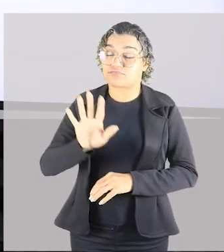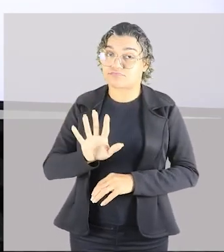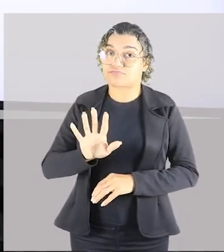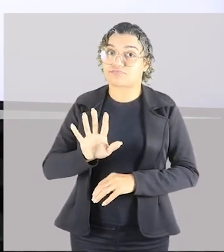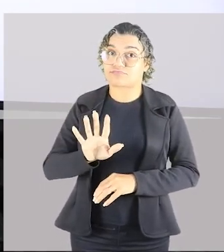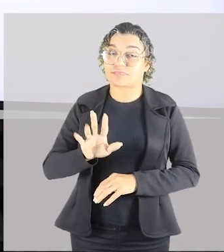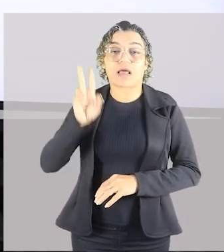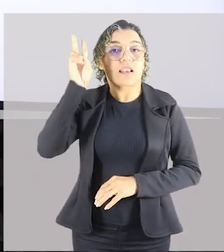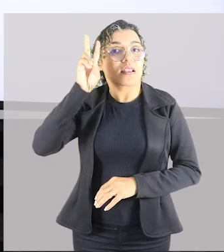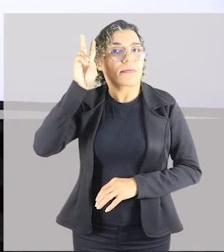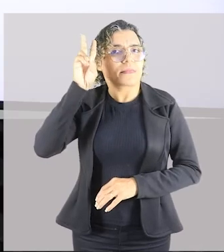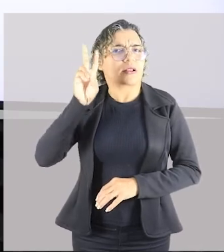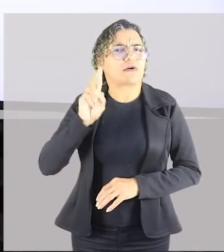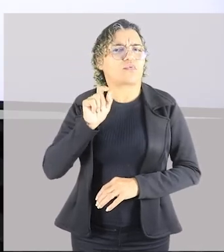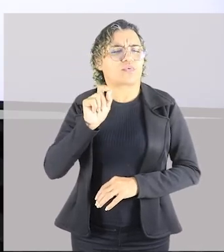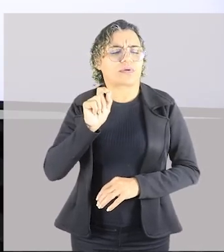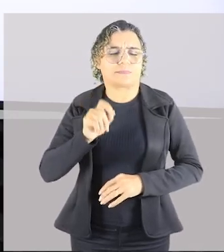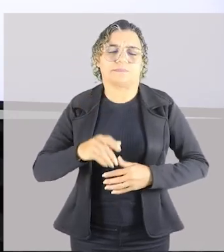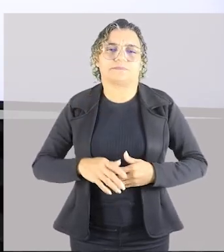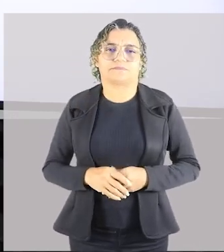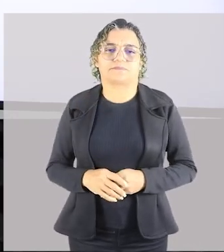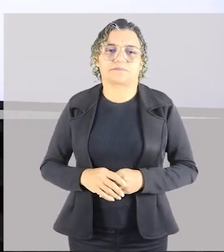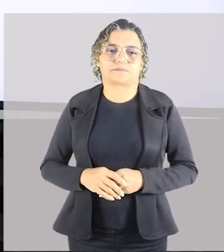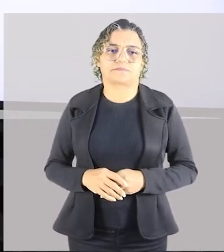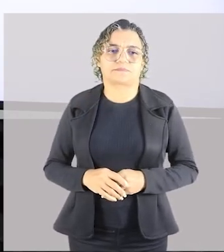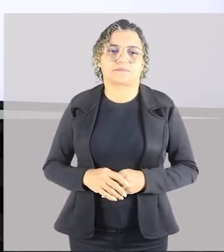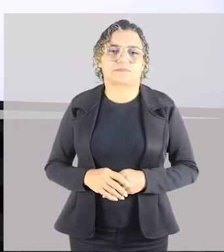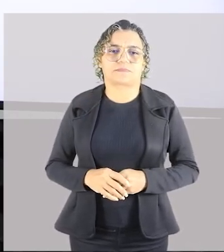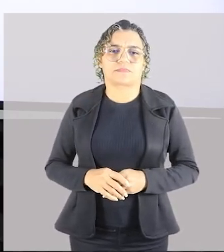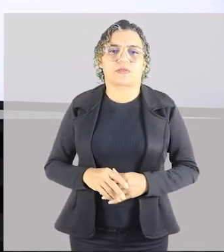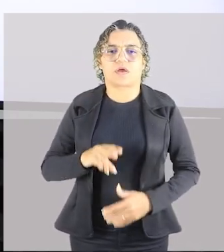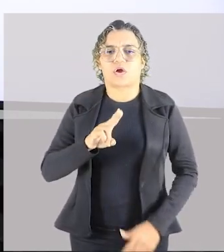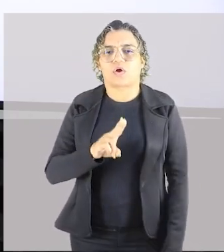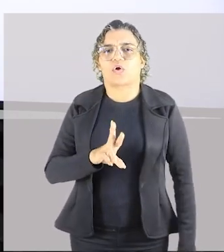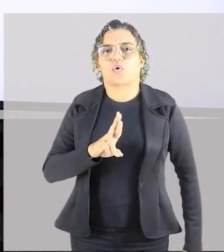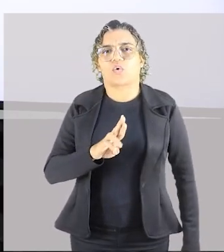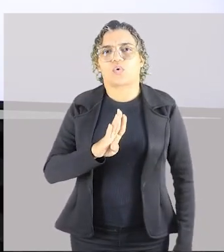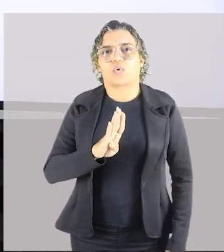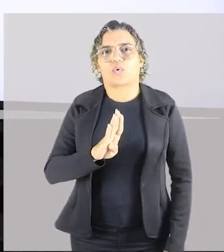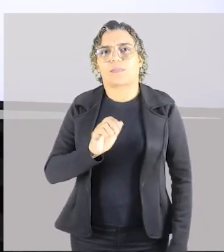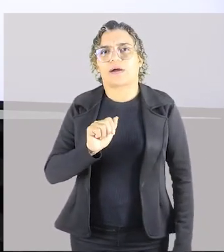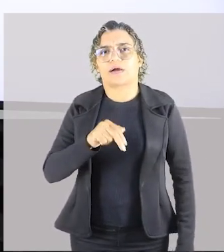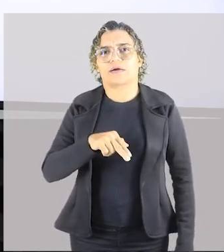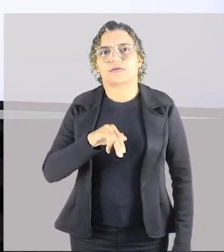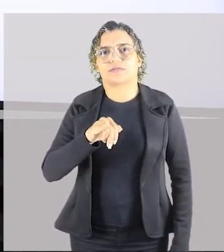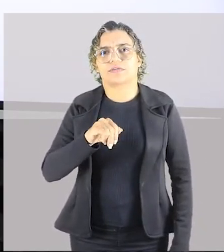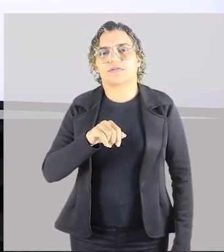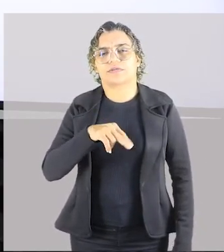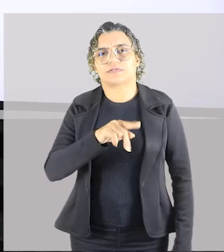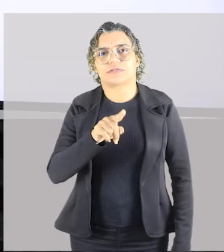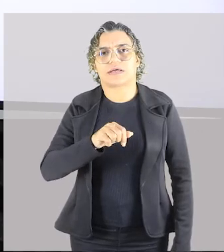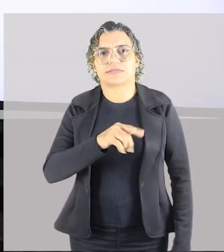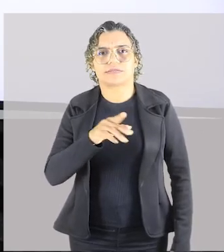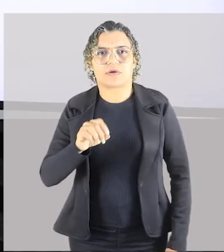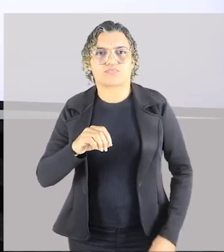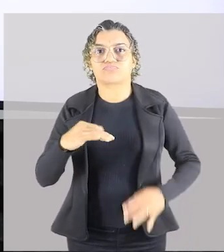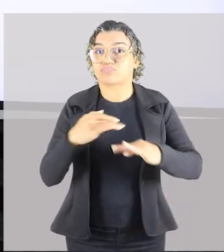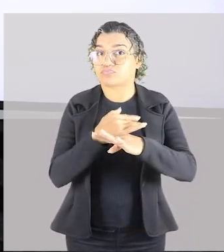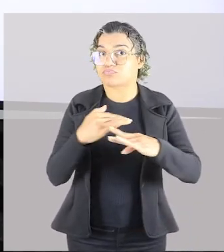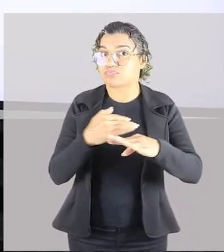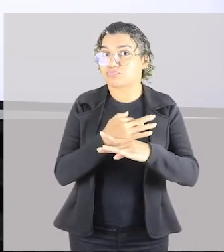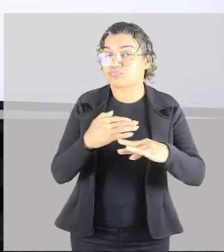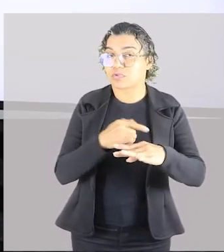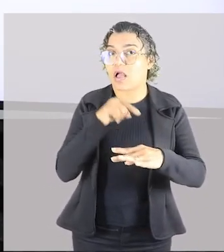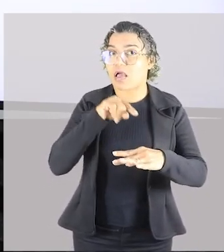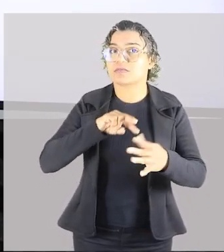fazer um relembro, tá? Marcos, o que é urbanização? Atenção, estudante. Urbanização